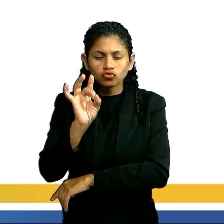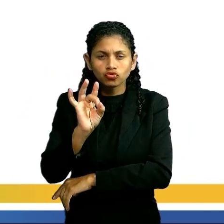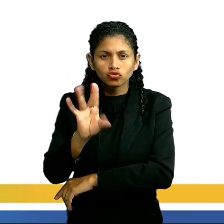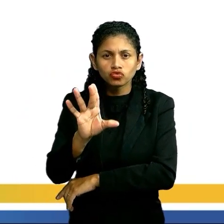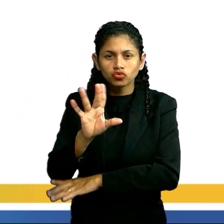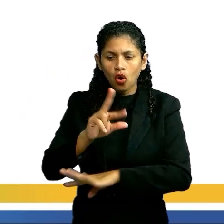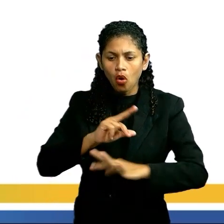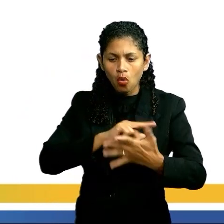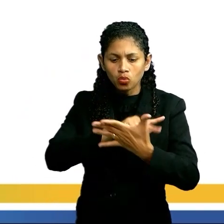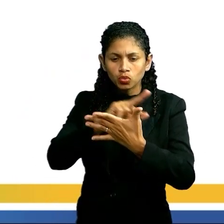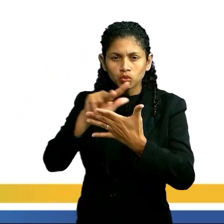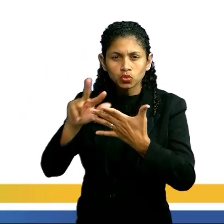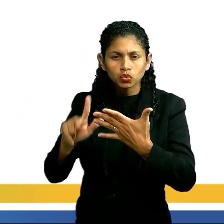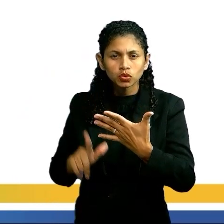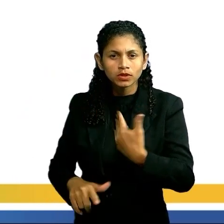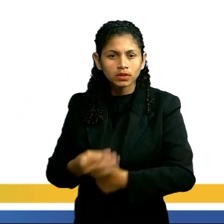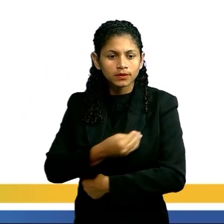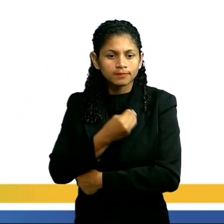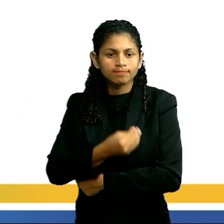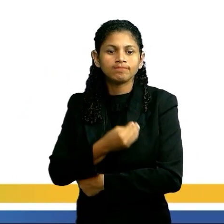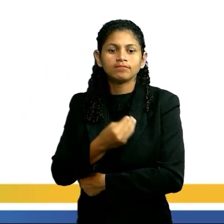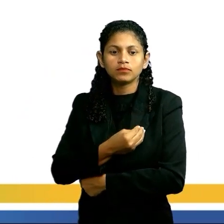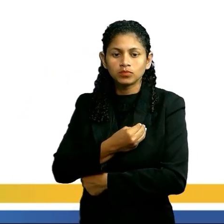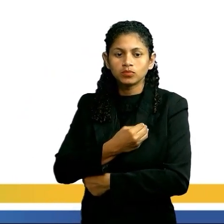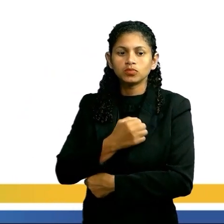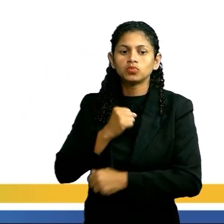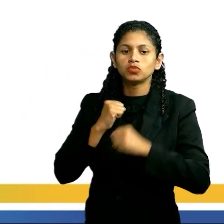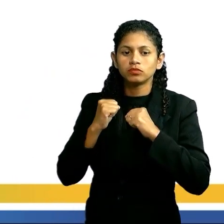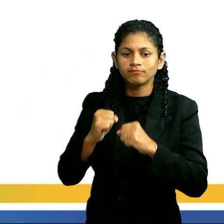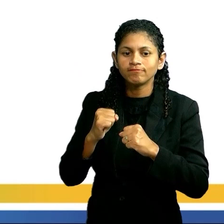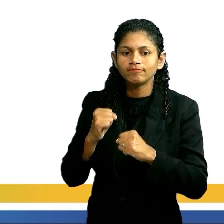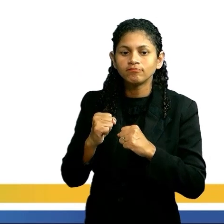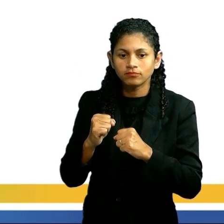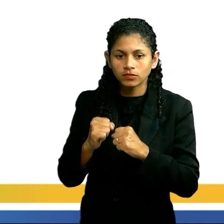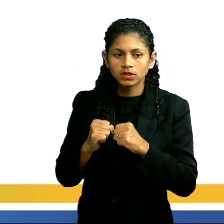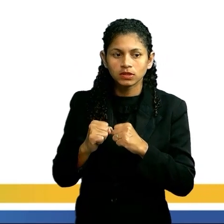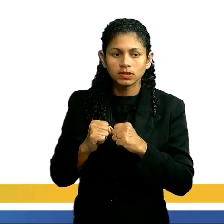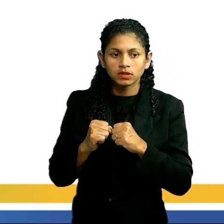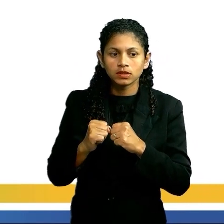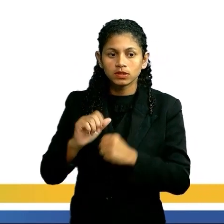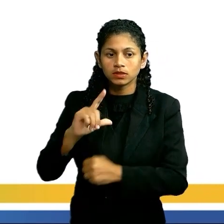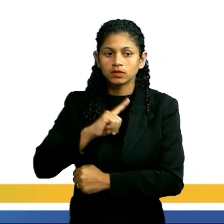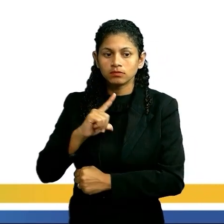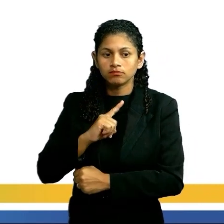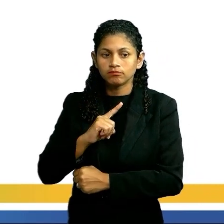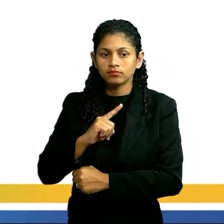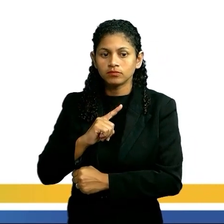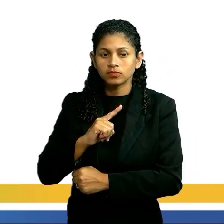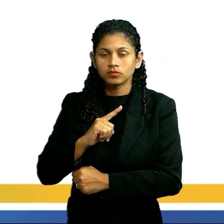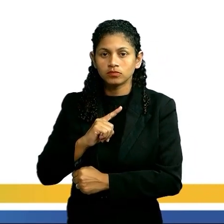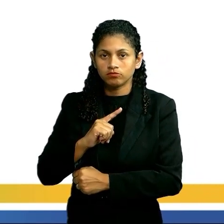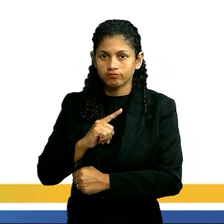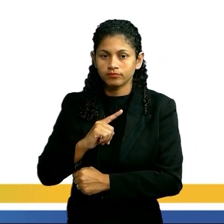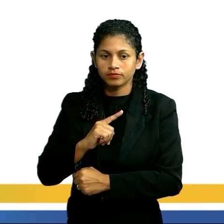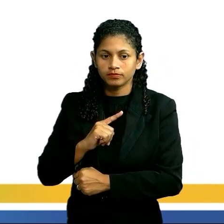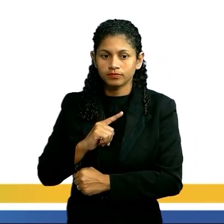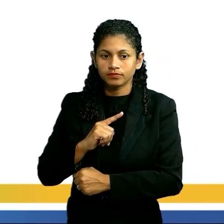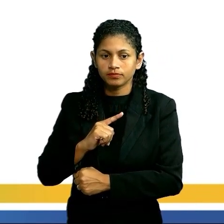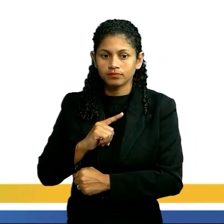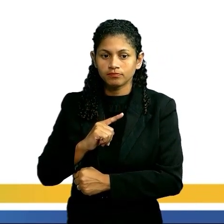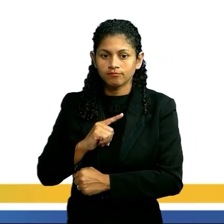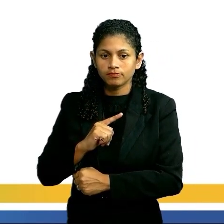orgânicos, ou seja, tais substâncias não poderiam de nenhuma maneira ser produzidas